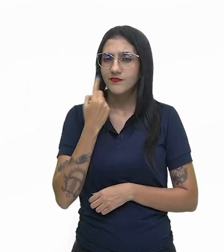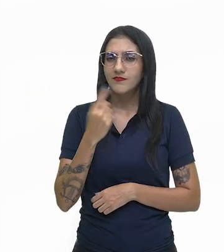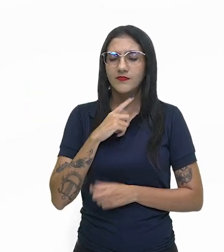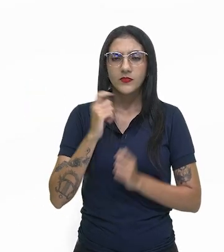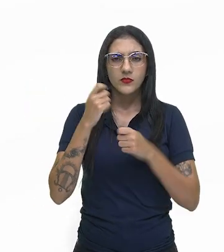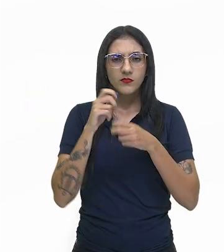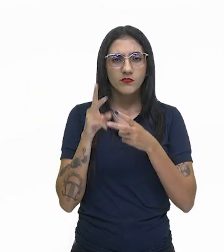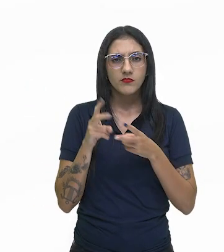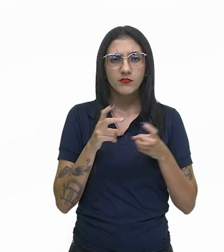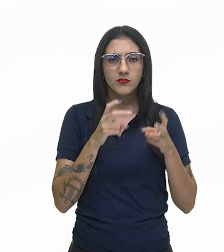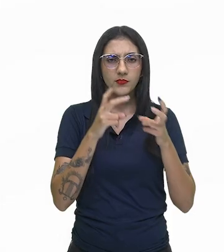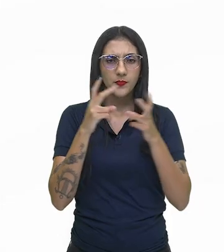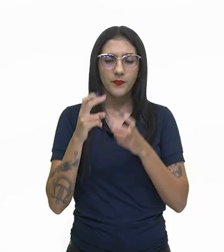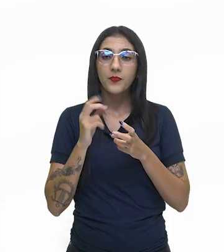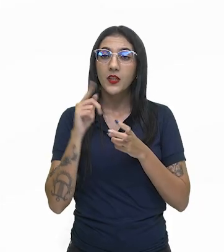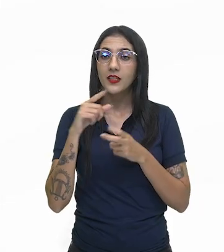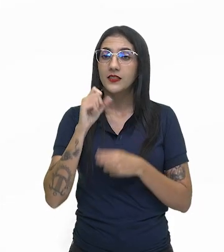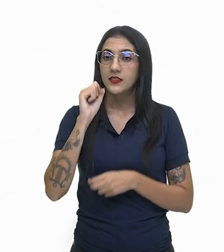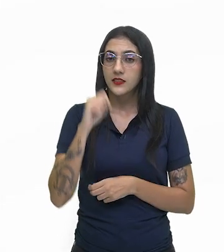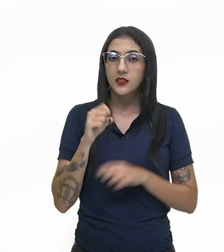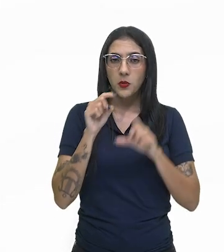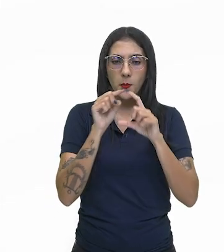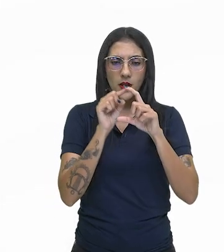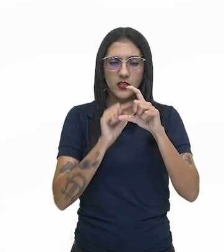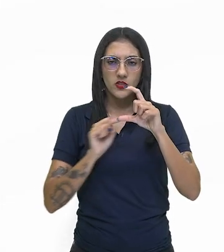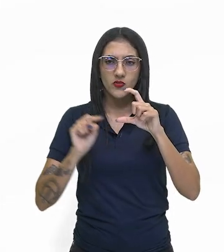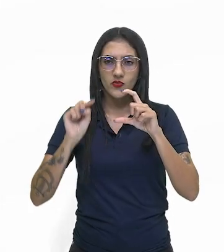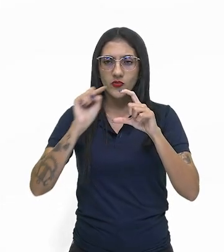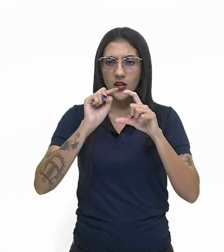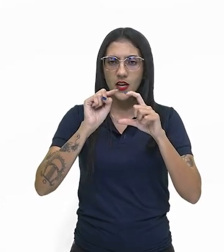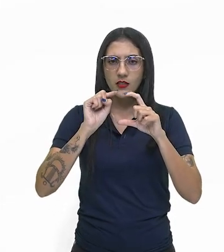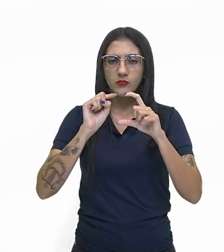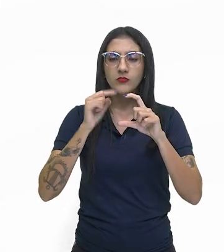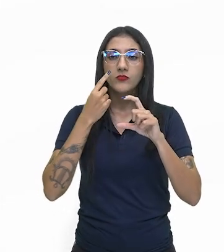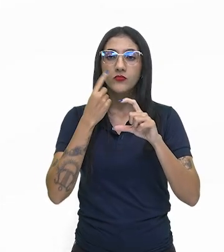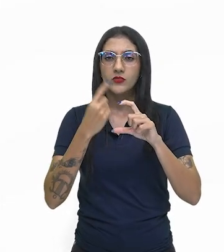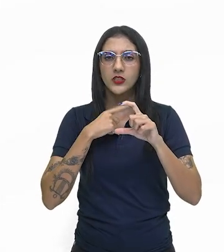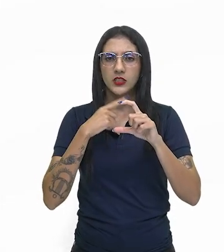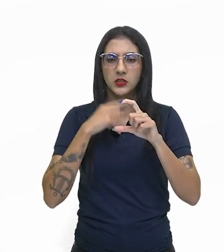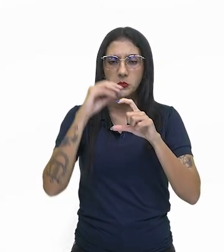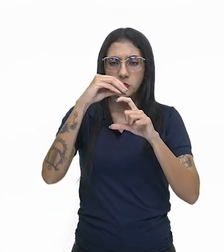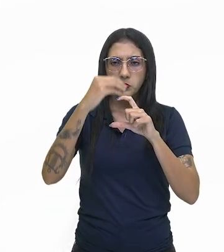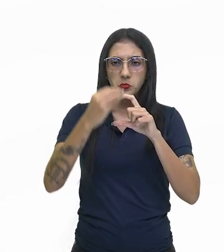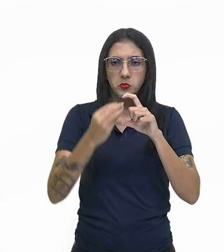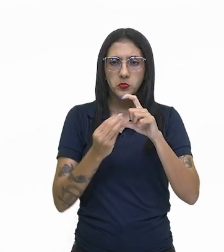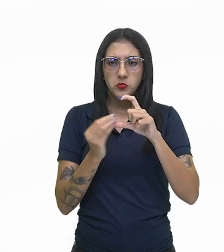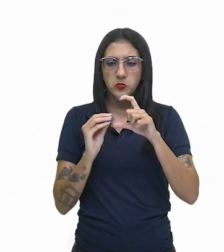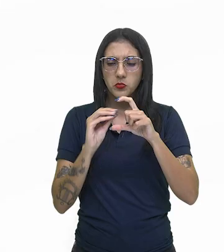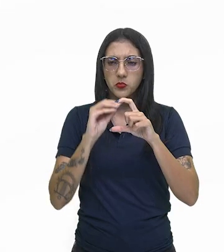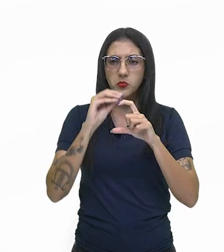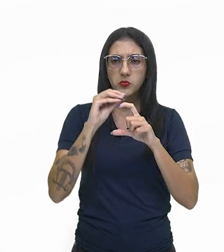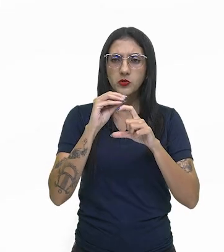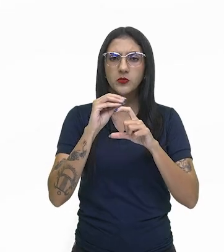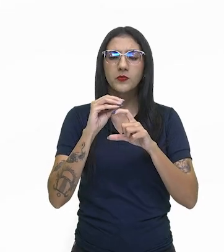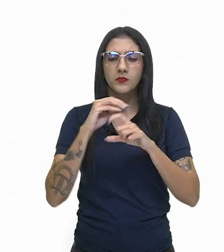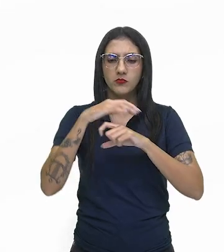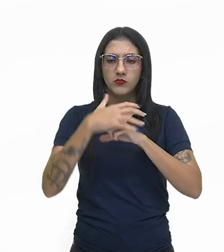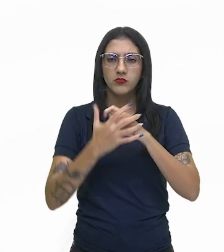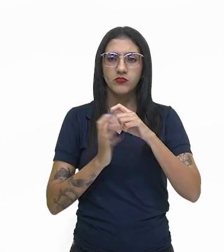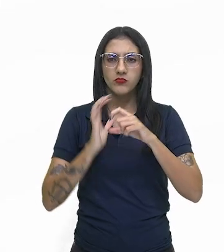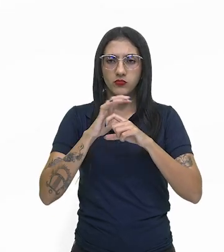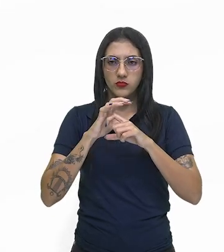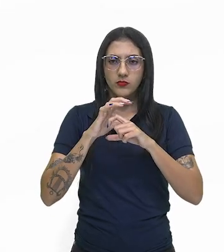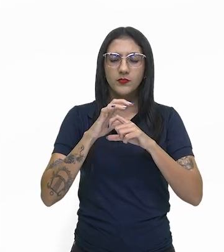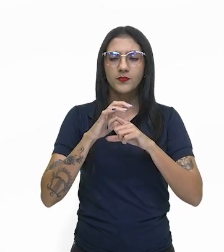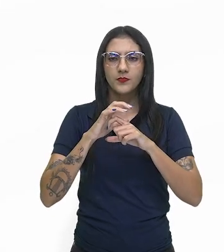observa que o átomo é uma esfera. Nessa esfera ele tem carga positiva e temos elétrons,